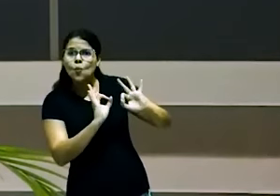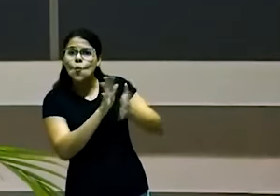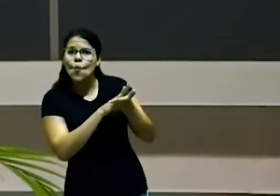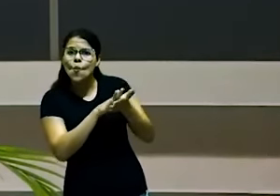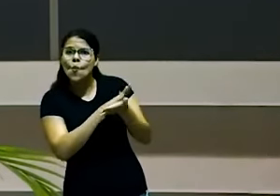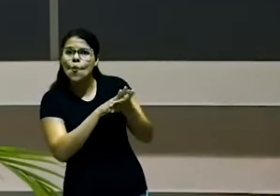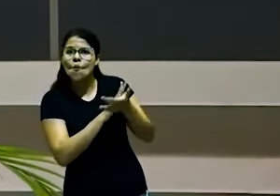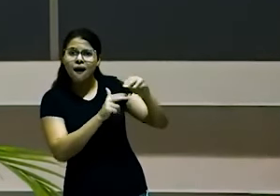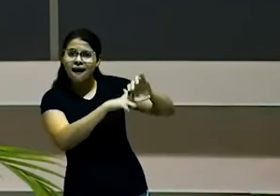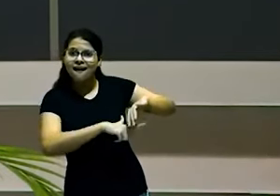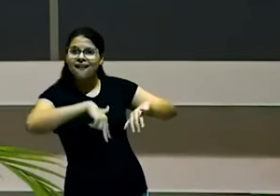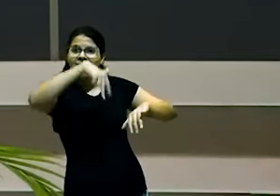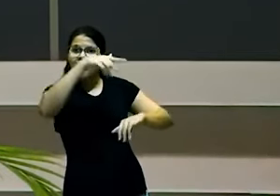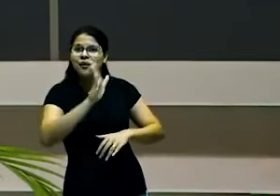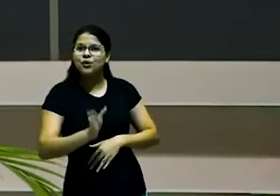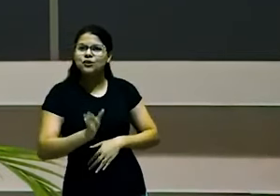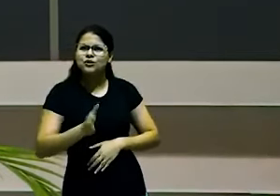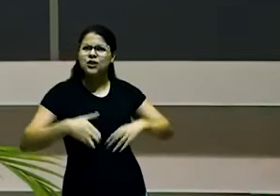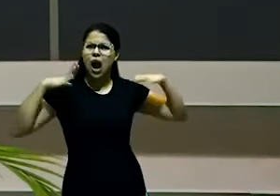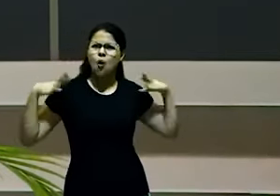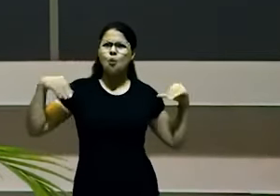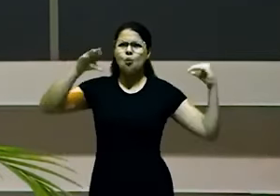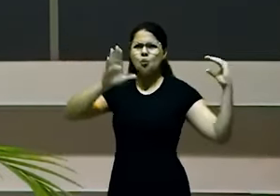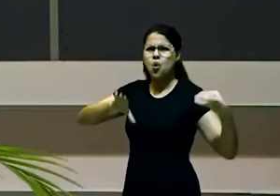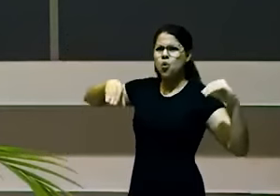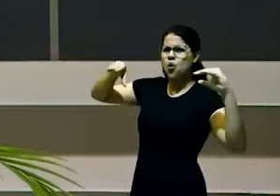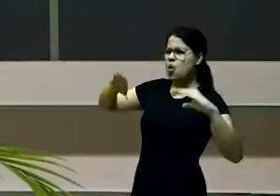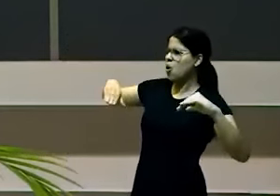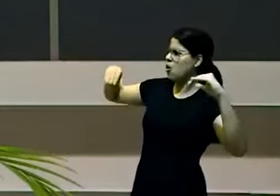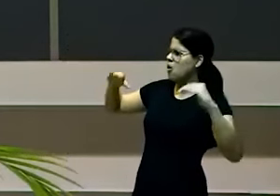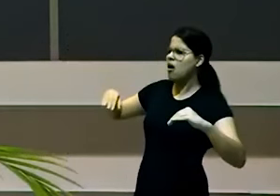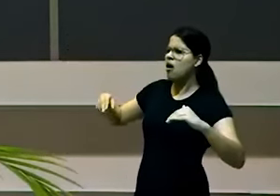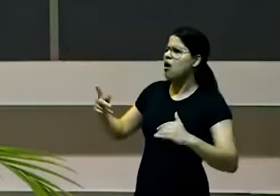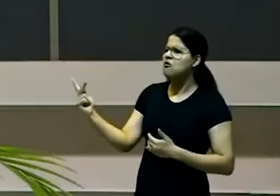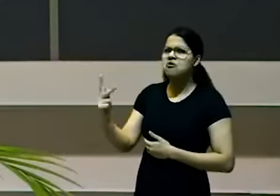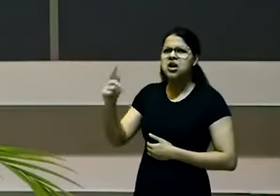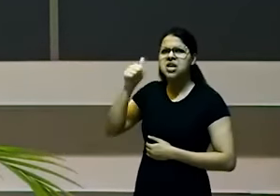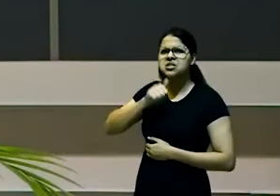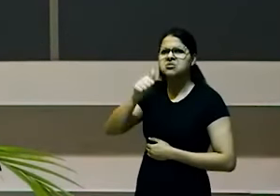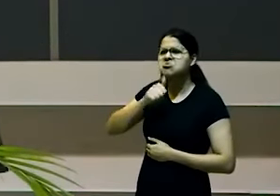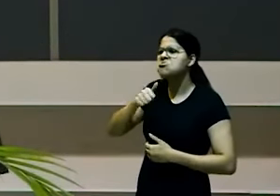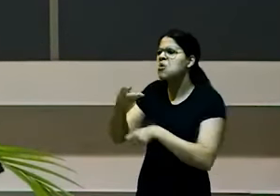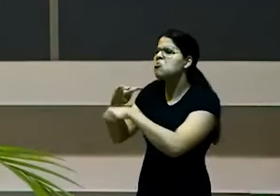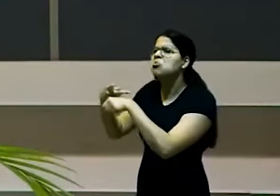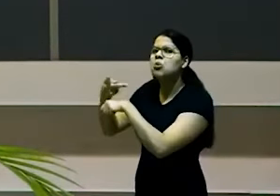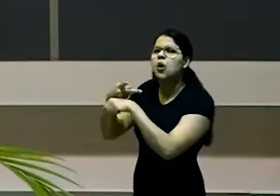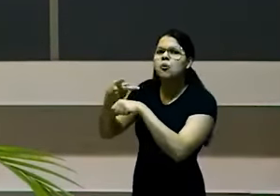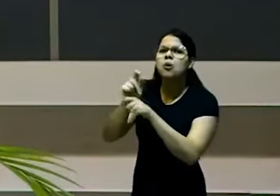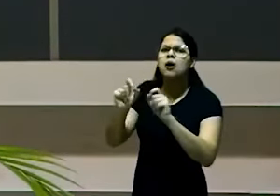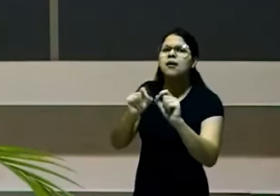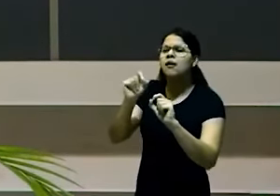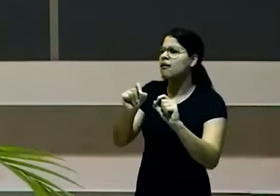ressuscitado e a Bíblia diz que aparece um anjo e ele pergunta para aquelas mulheres o que é que vocês est procurando entre os